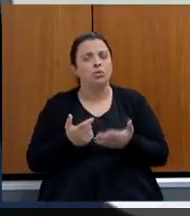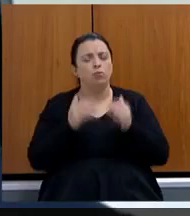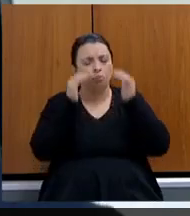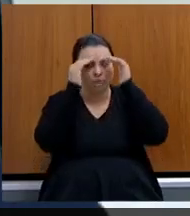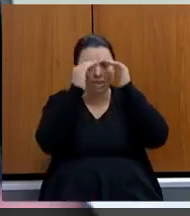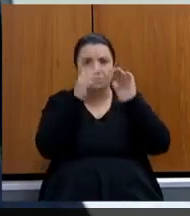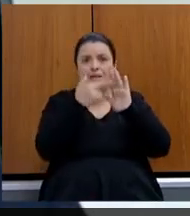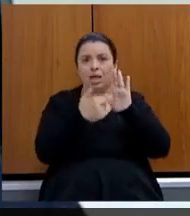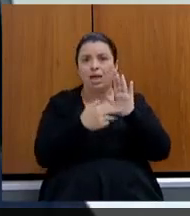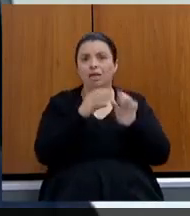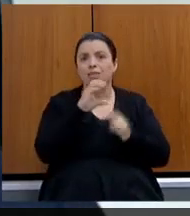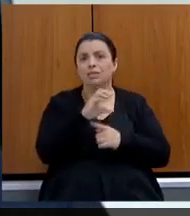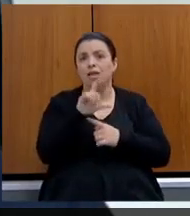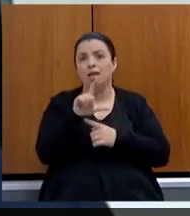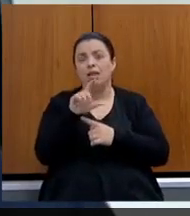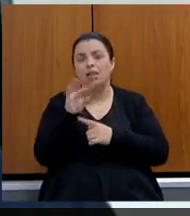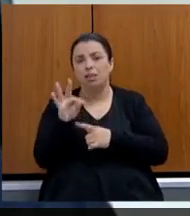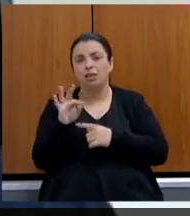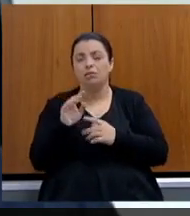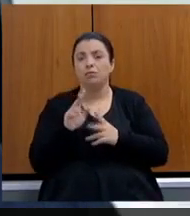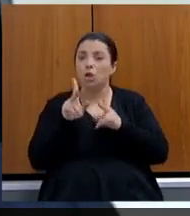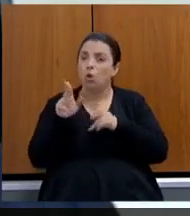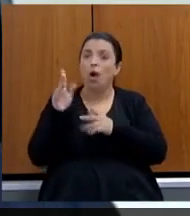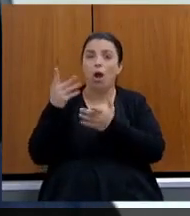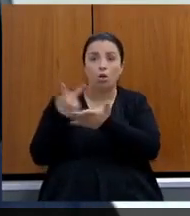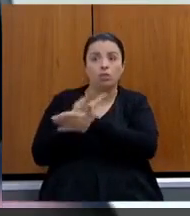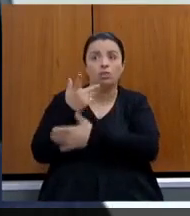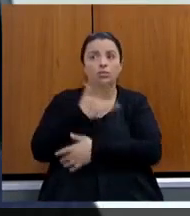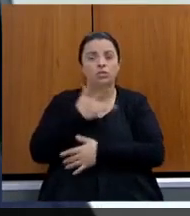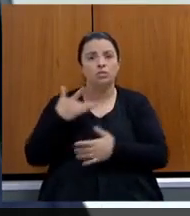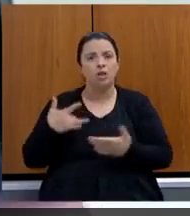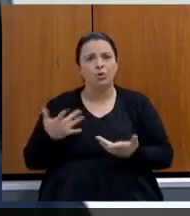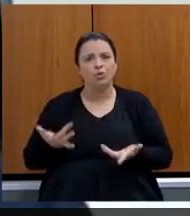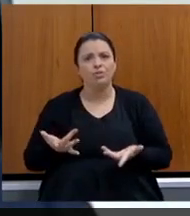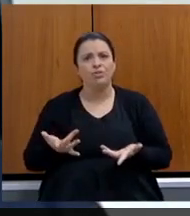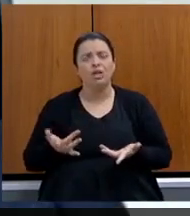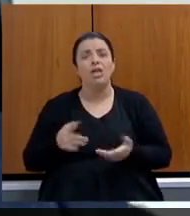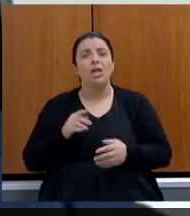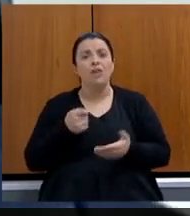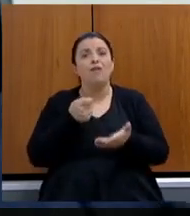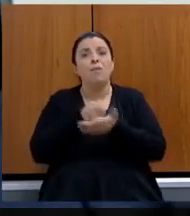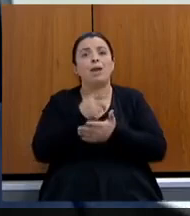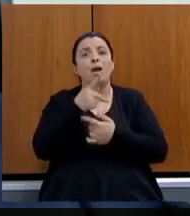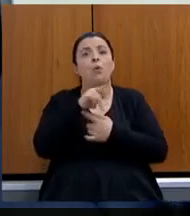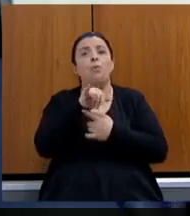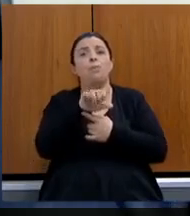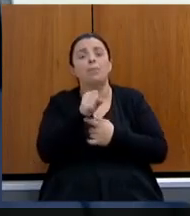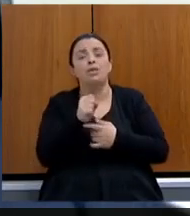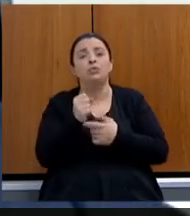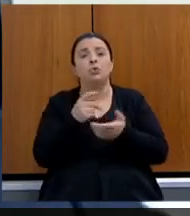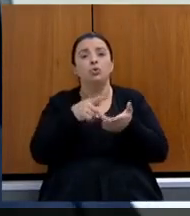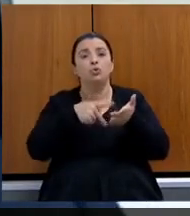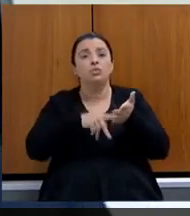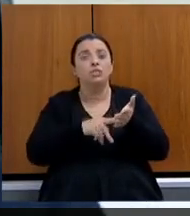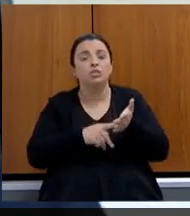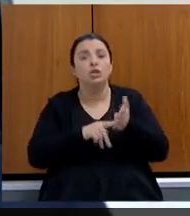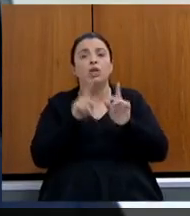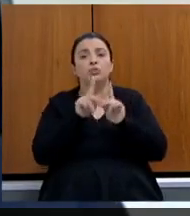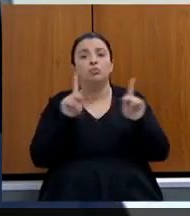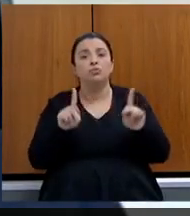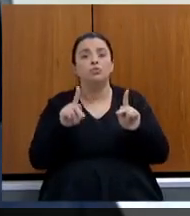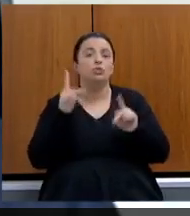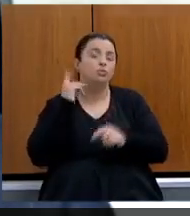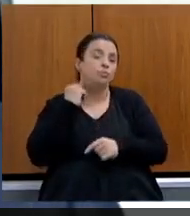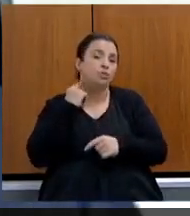página inclusive E terá que pagar o piso convencionado o sindicato dos professores de Minas Gerais da